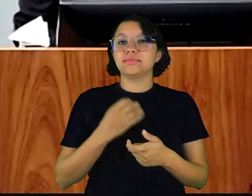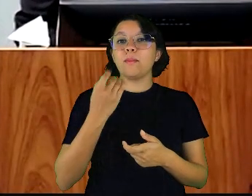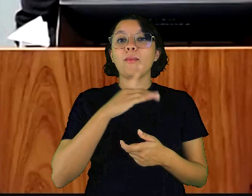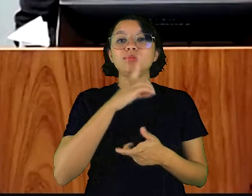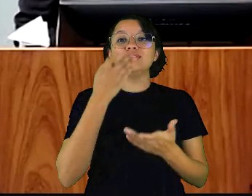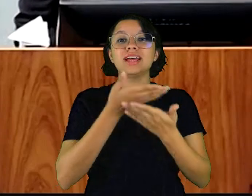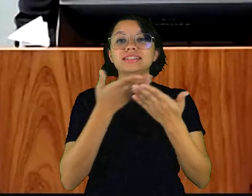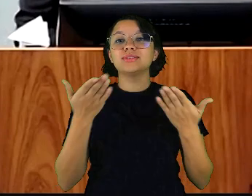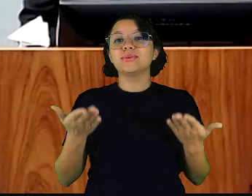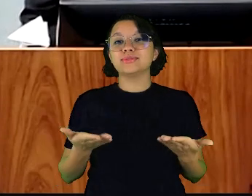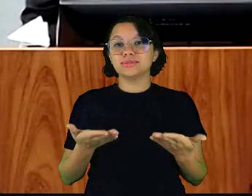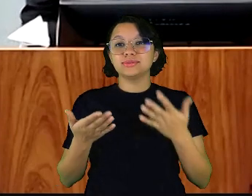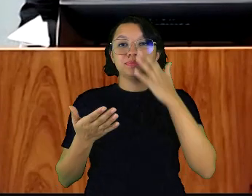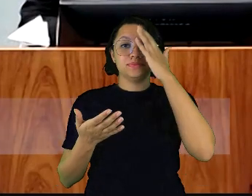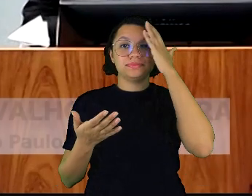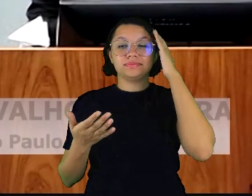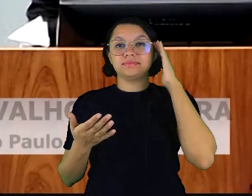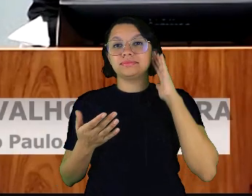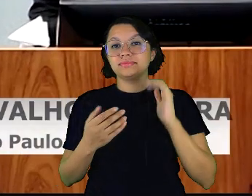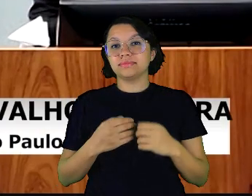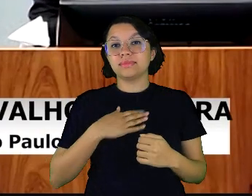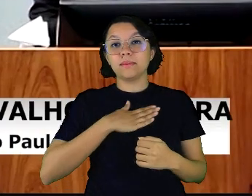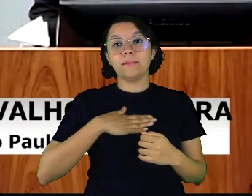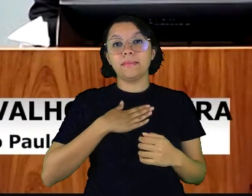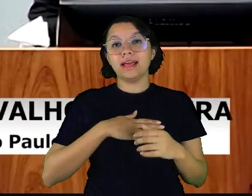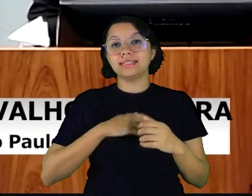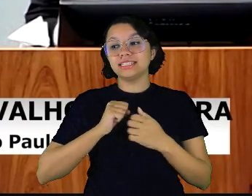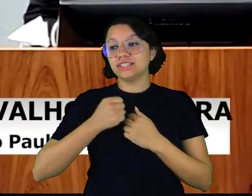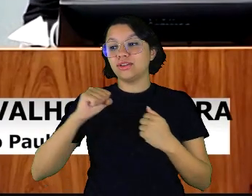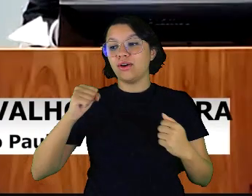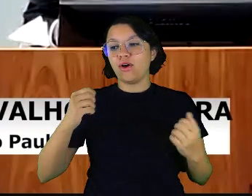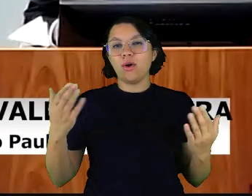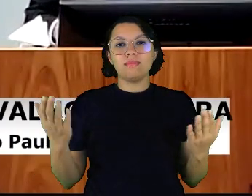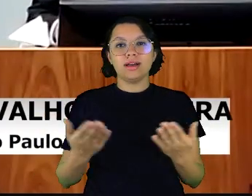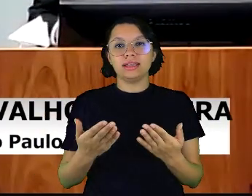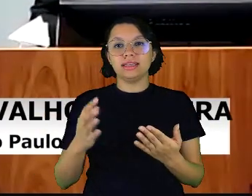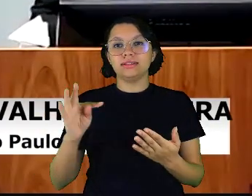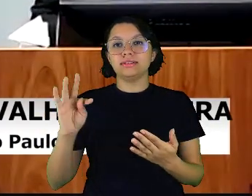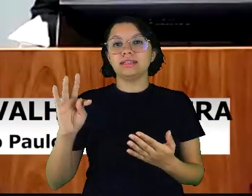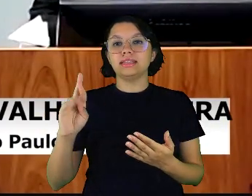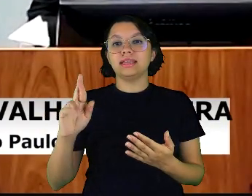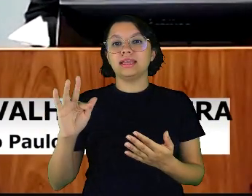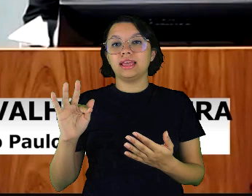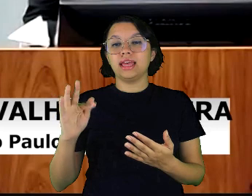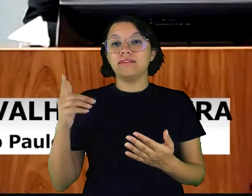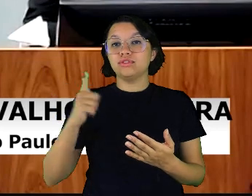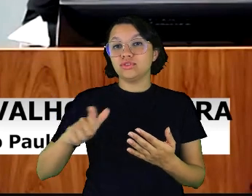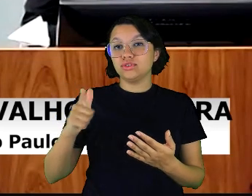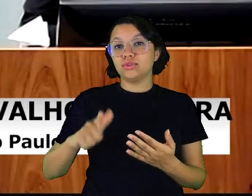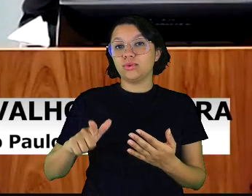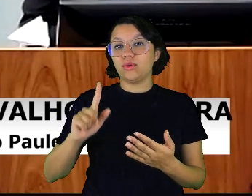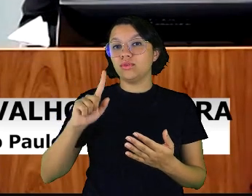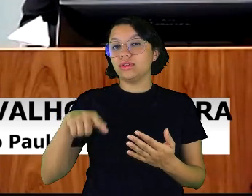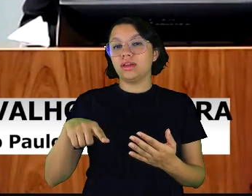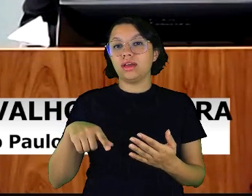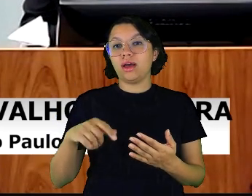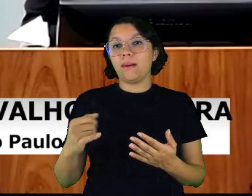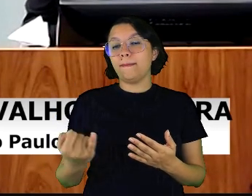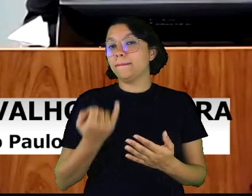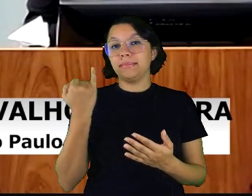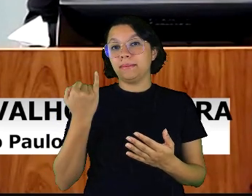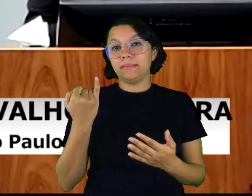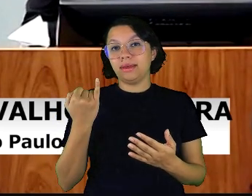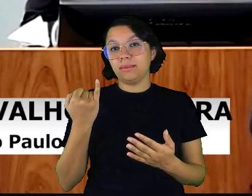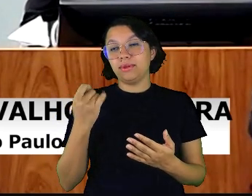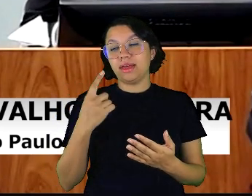Bom dia a todos, bom dia a todas. Um prazer imenso estar aqui no TRF mais uma vez. Não é a primeira oportunidade que eu